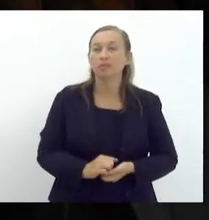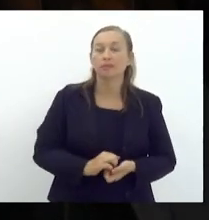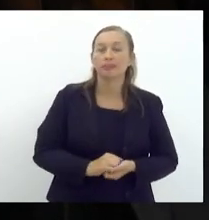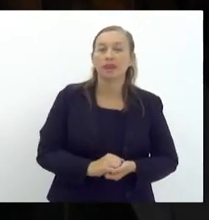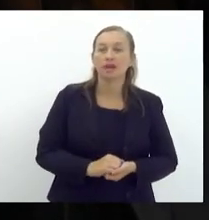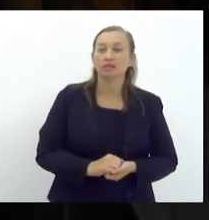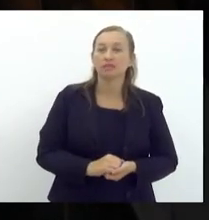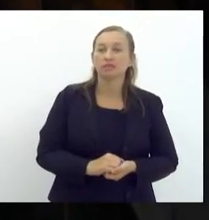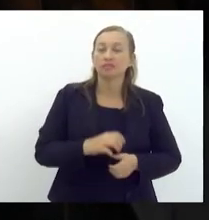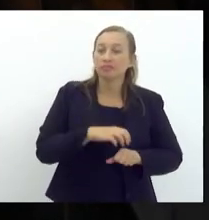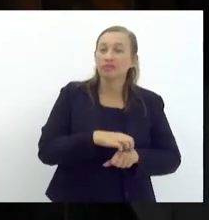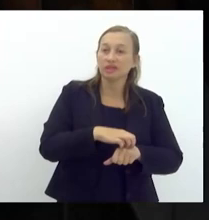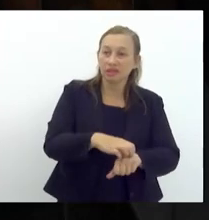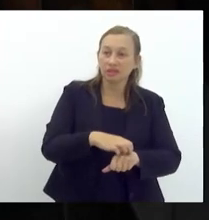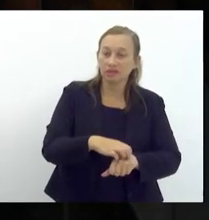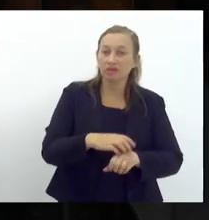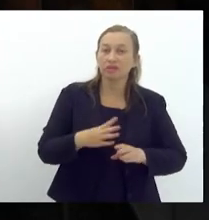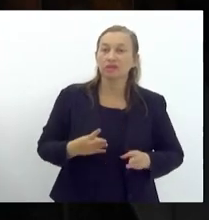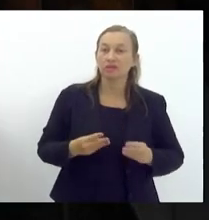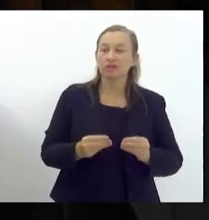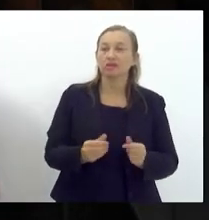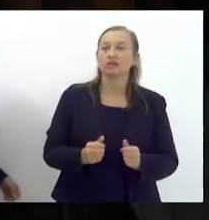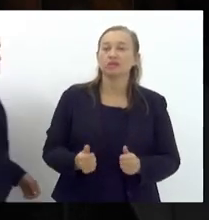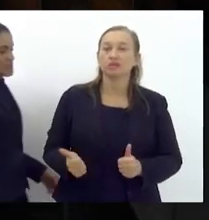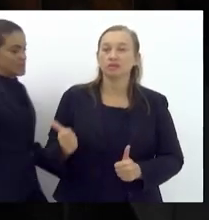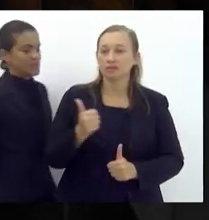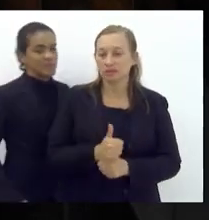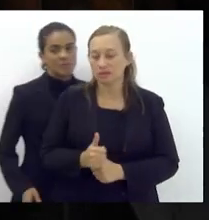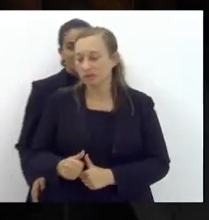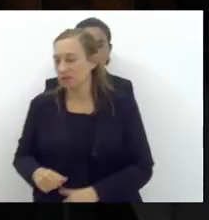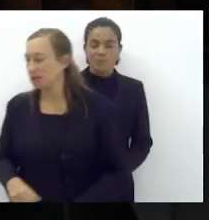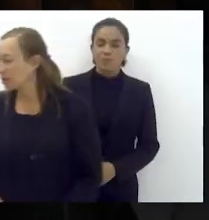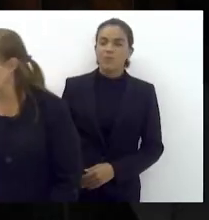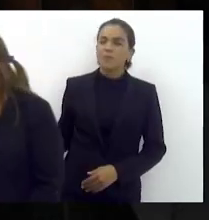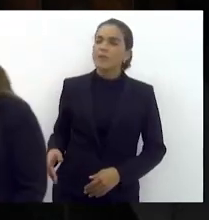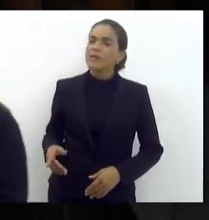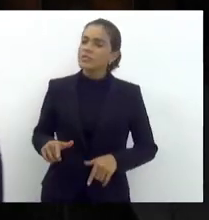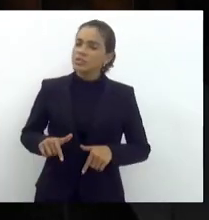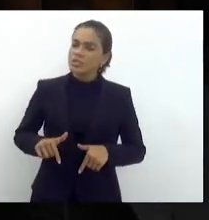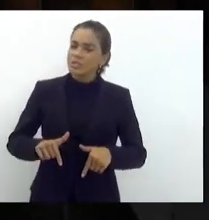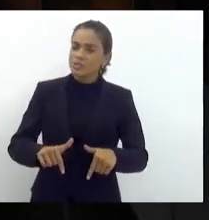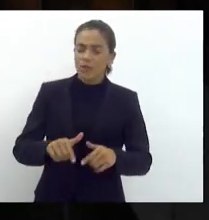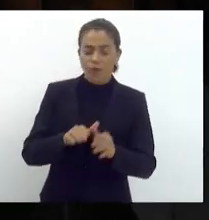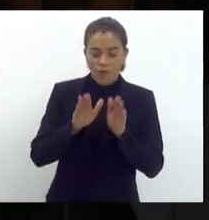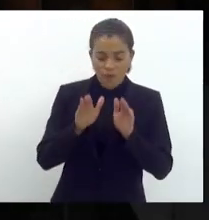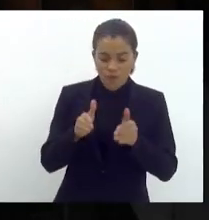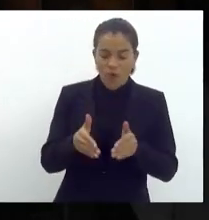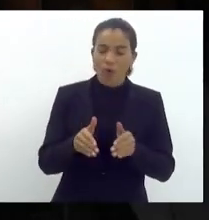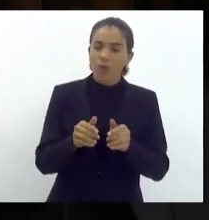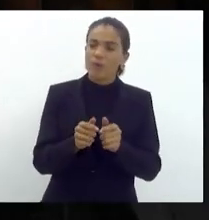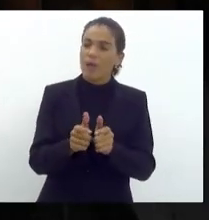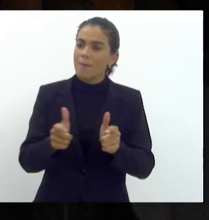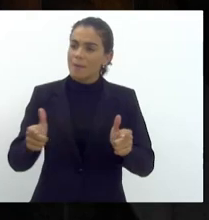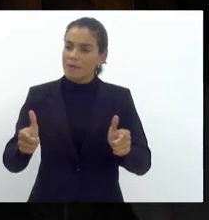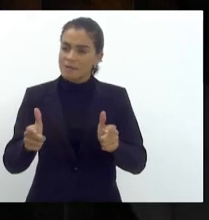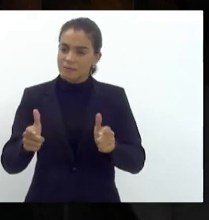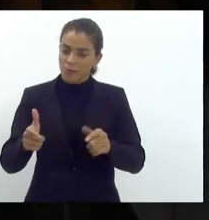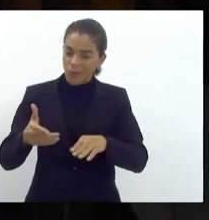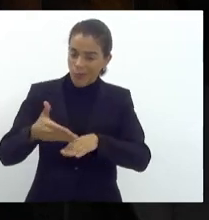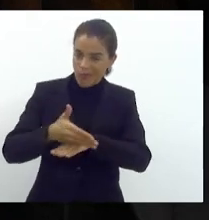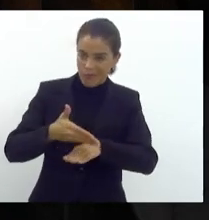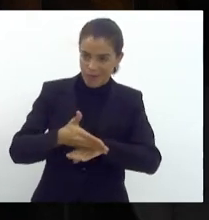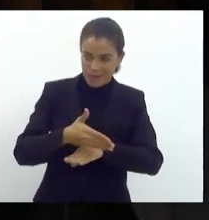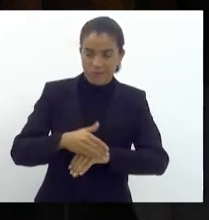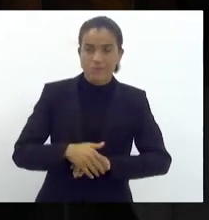de transporte acessível diz iniciativas com foco na ampliação do acesso